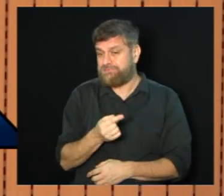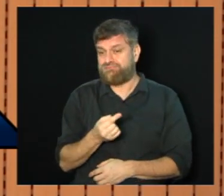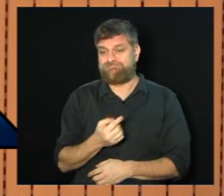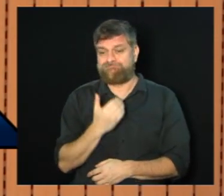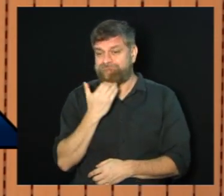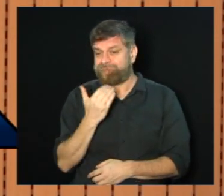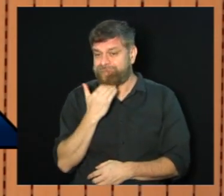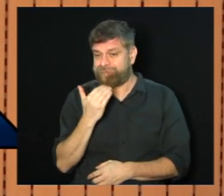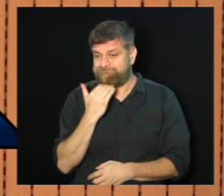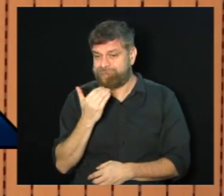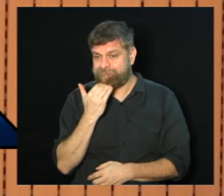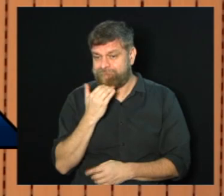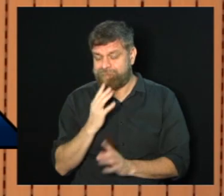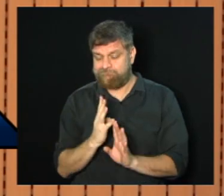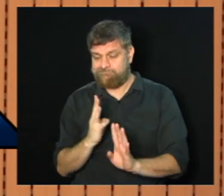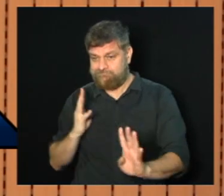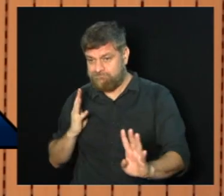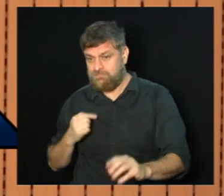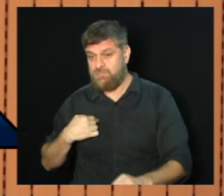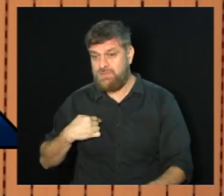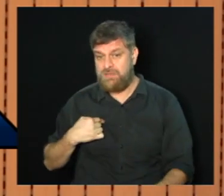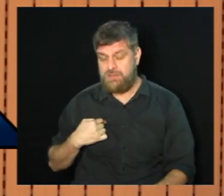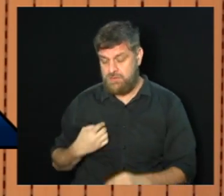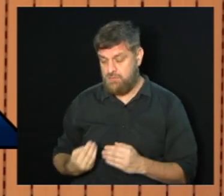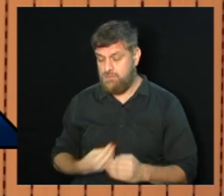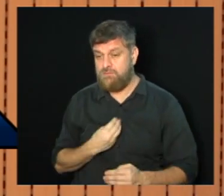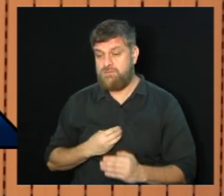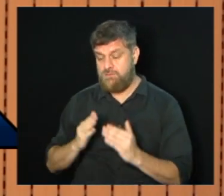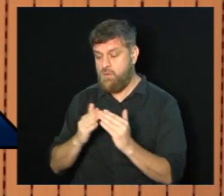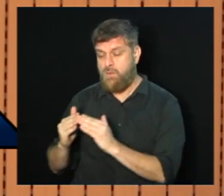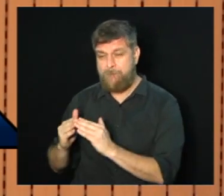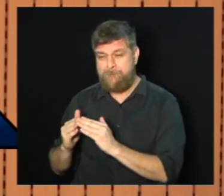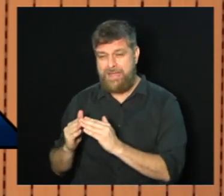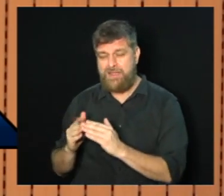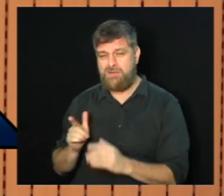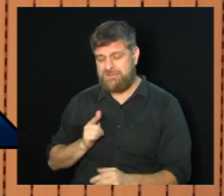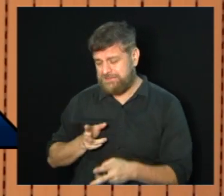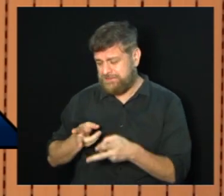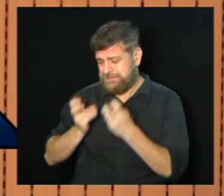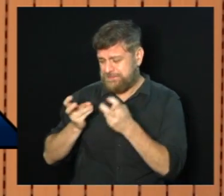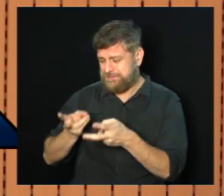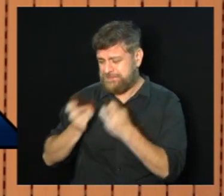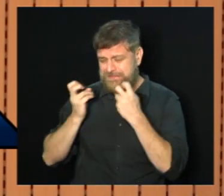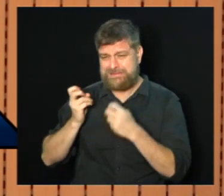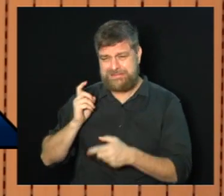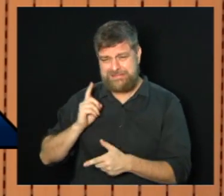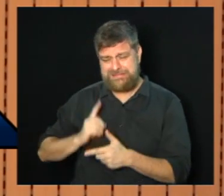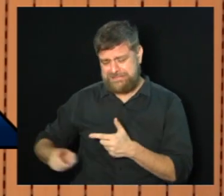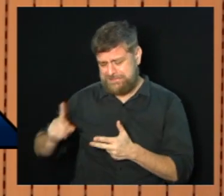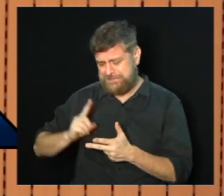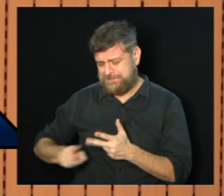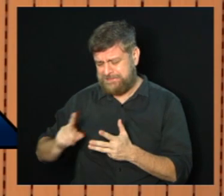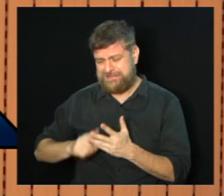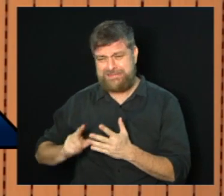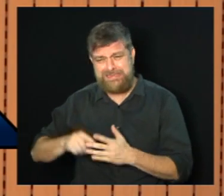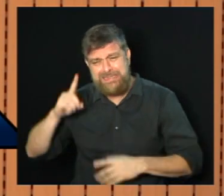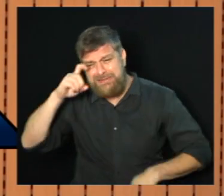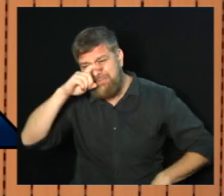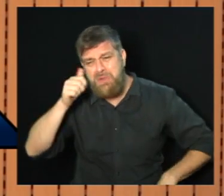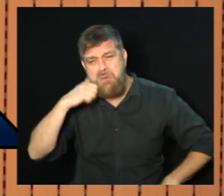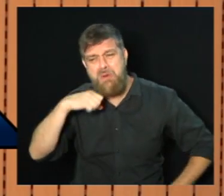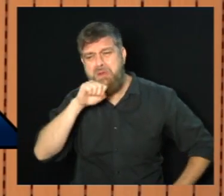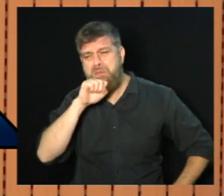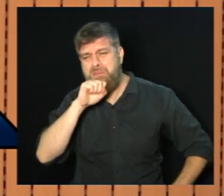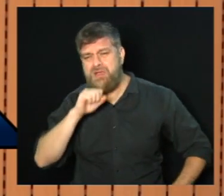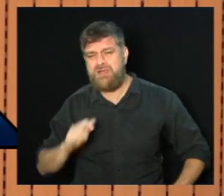Eu, como moro no bairro da periferia de Campinas, e a gente vê as dificuldades que tem as mães. É isso,